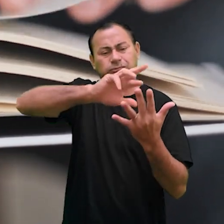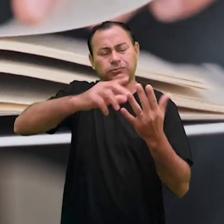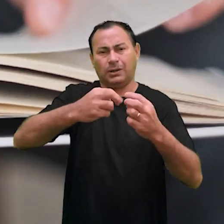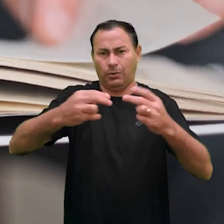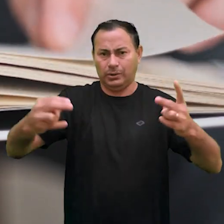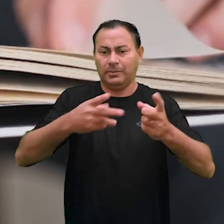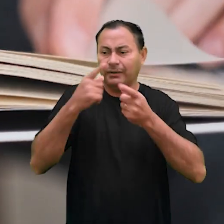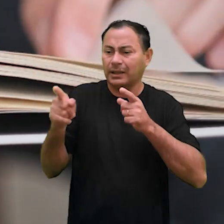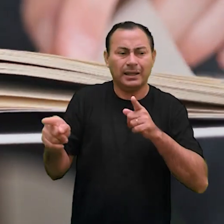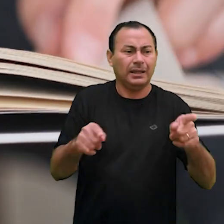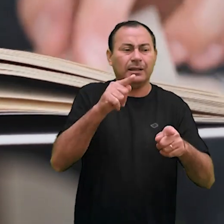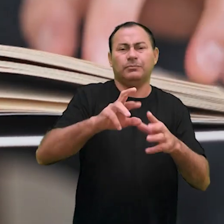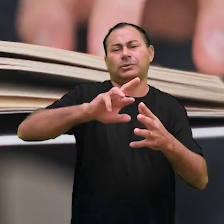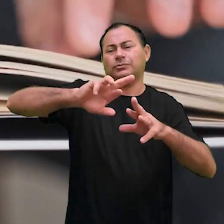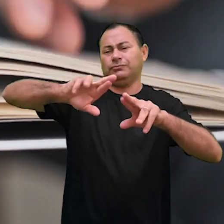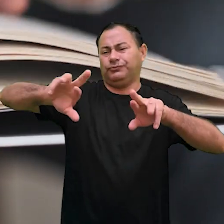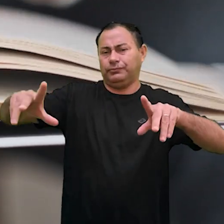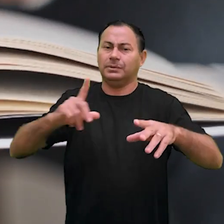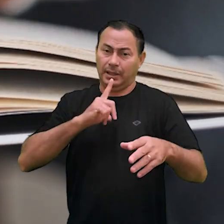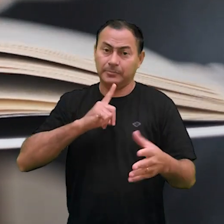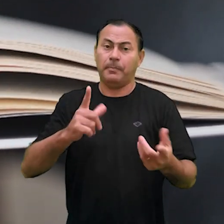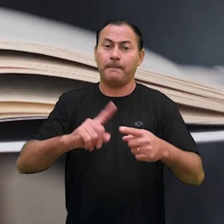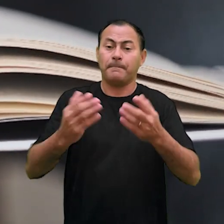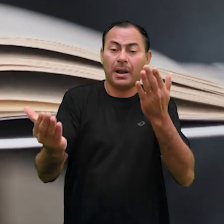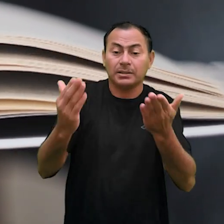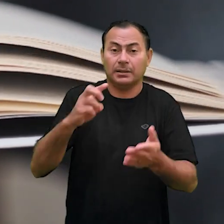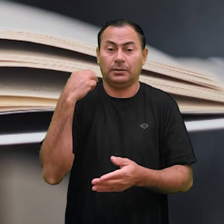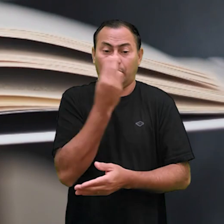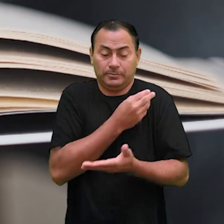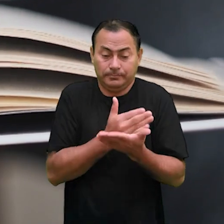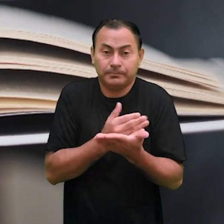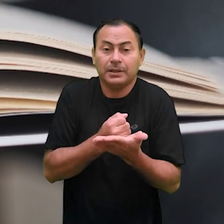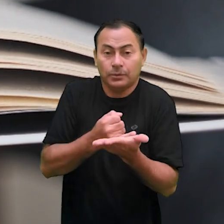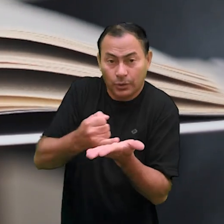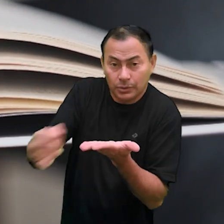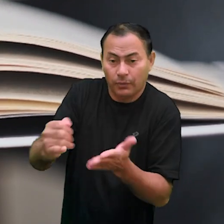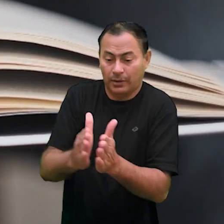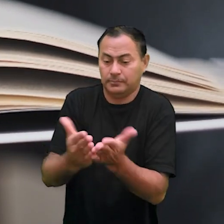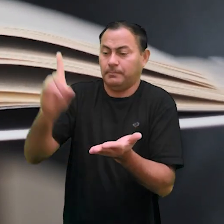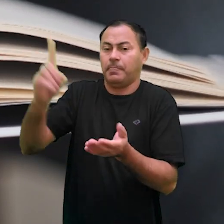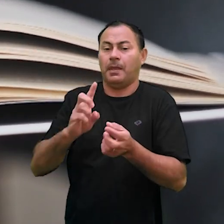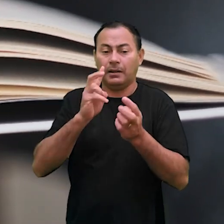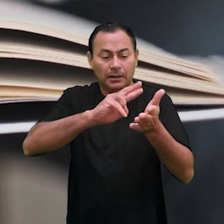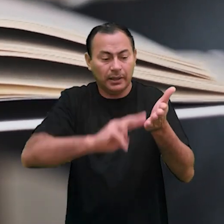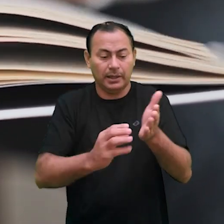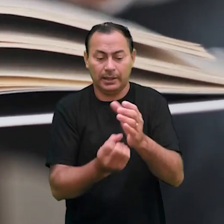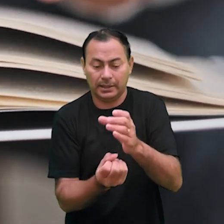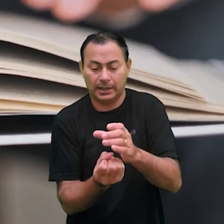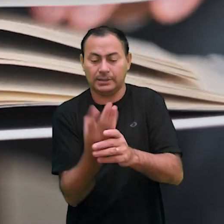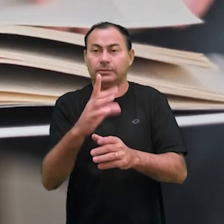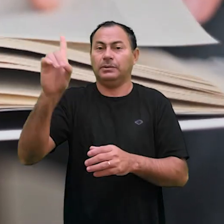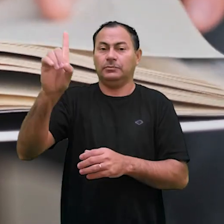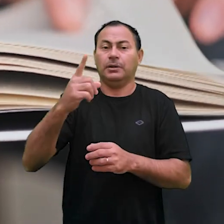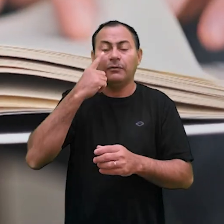creio que há vários paralelos aqui e ali e muitas diferenças agudas. Baseado na nossa introdução à Bíblia, para ler